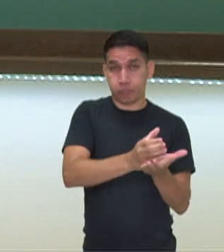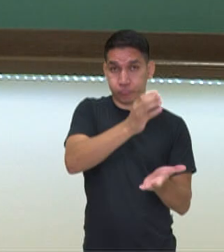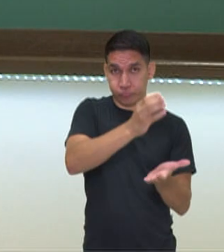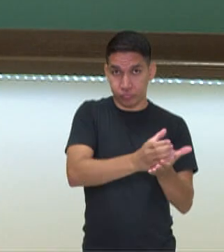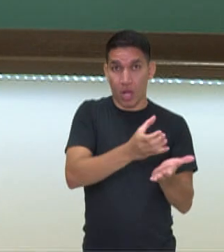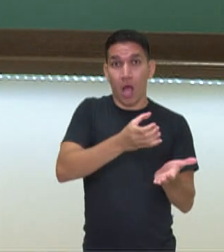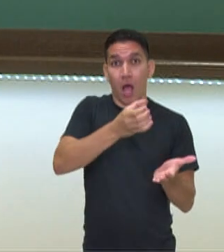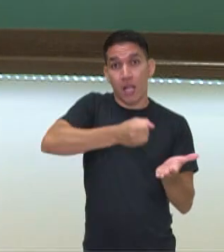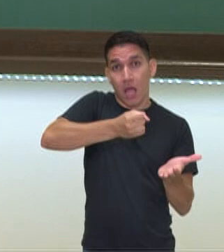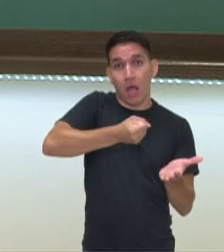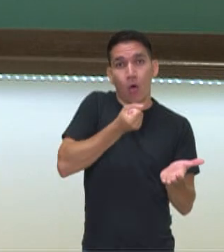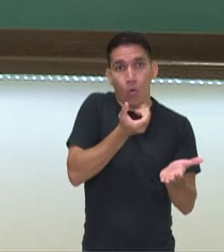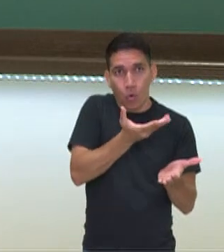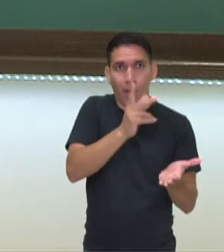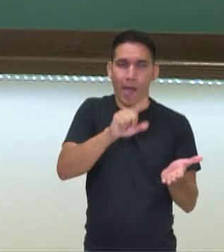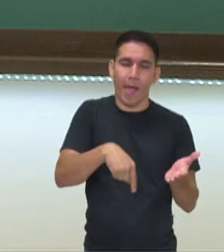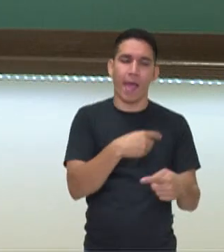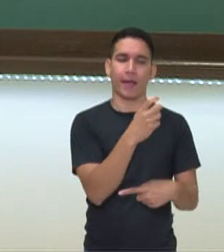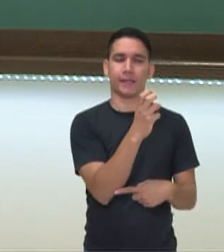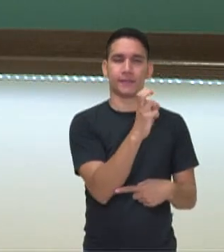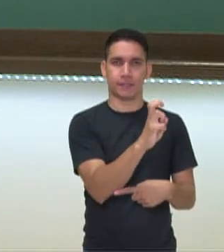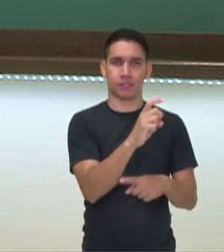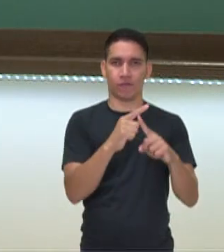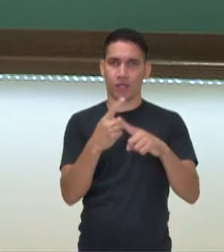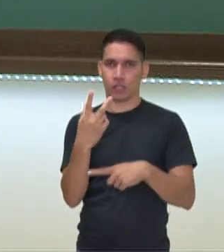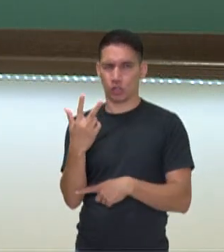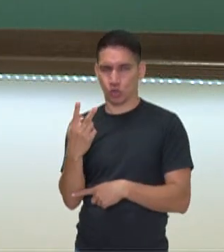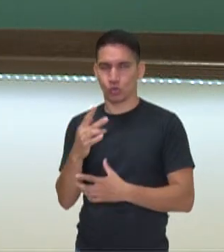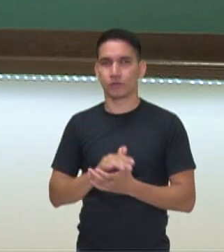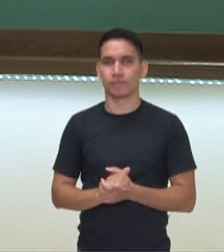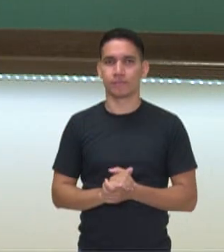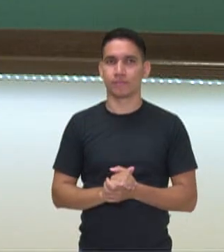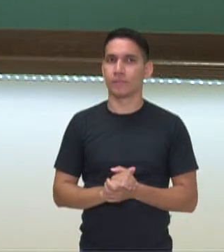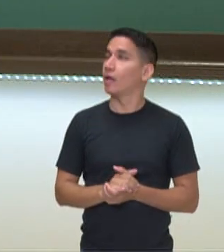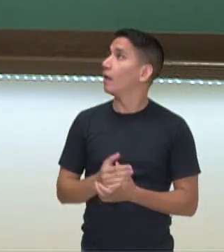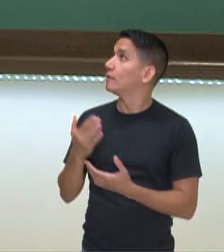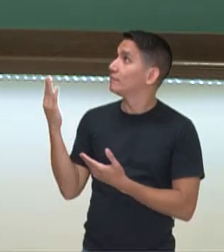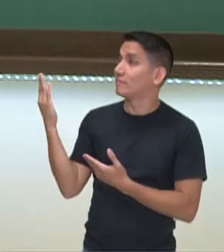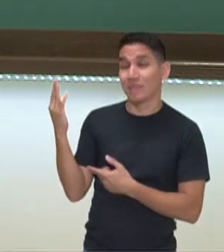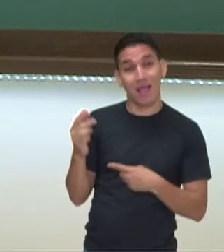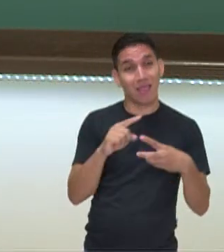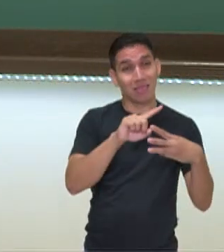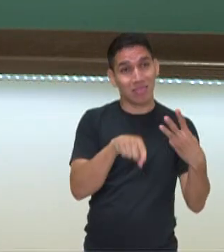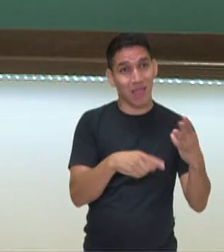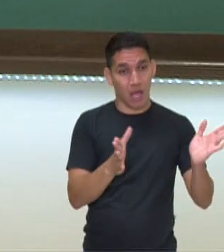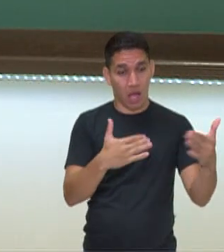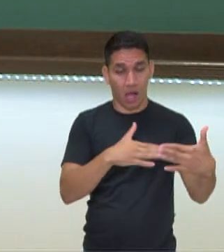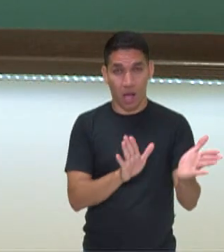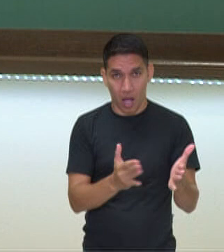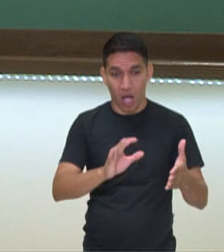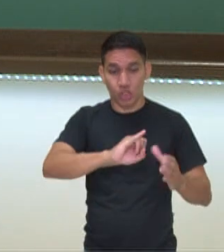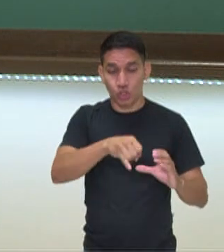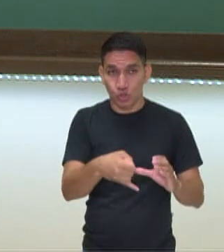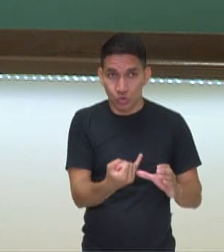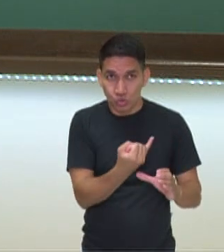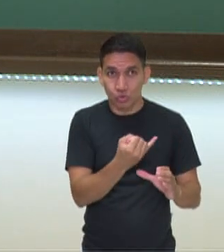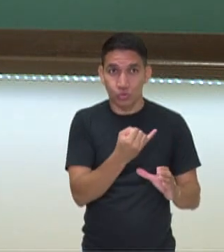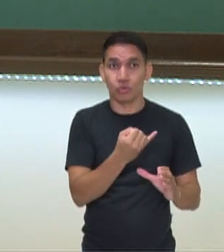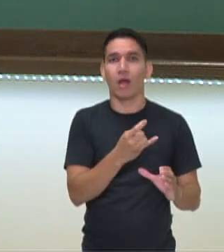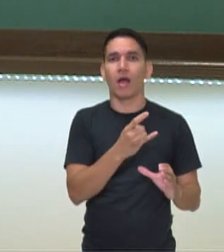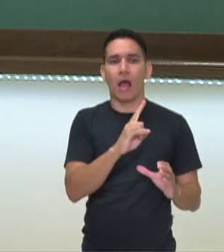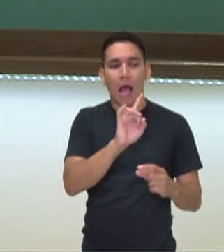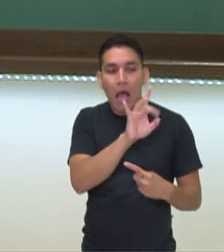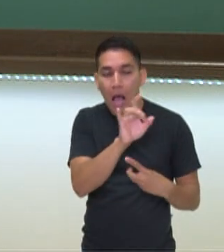posso dizer que é 5 vezes 12. 3 caixas de iogurte com 6 iogurte cada caixa, custando R$3